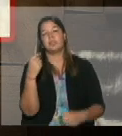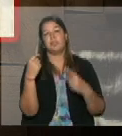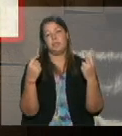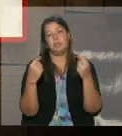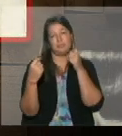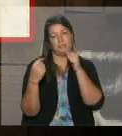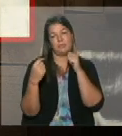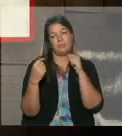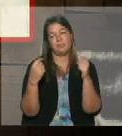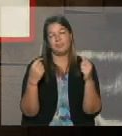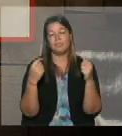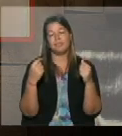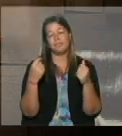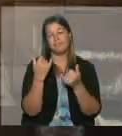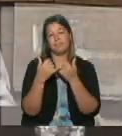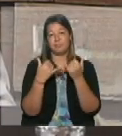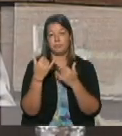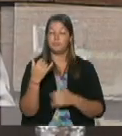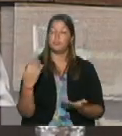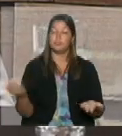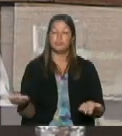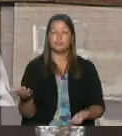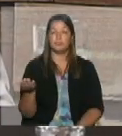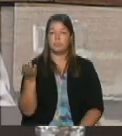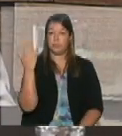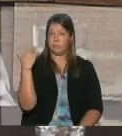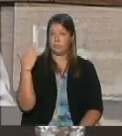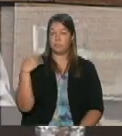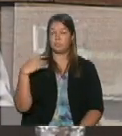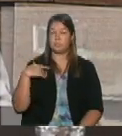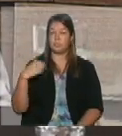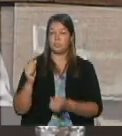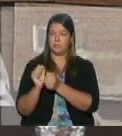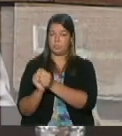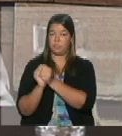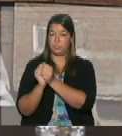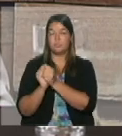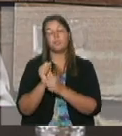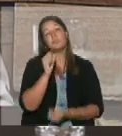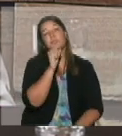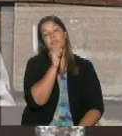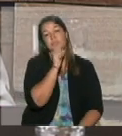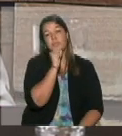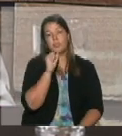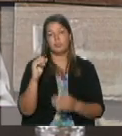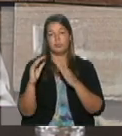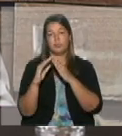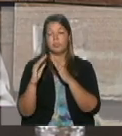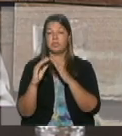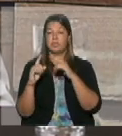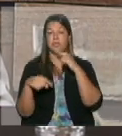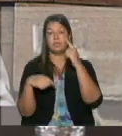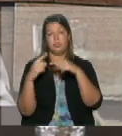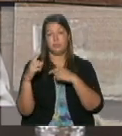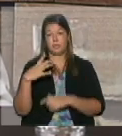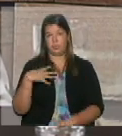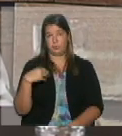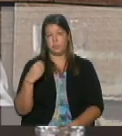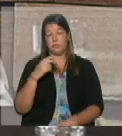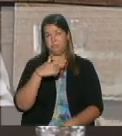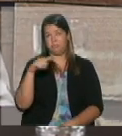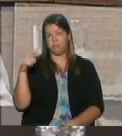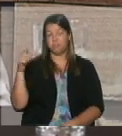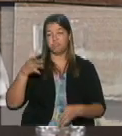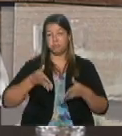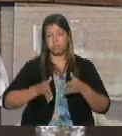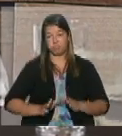ainda morava com a minha avó, né, nessa ocasião. Depois vieram os outros filhos, aí a minha avó